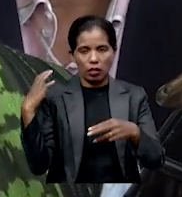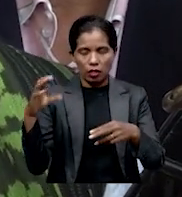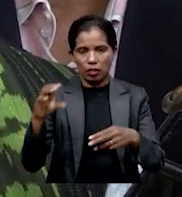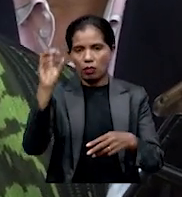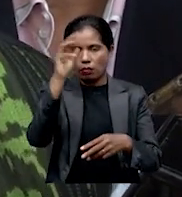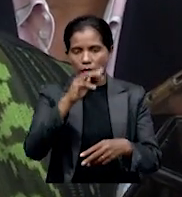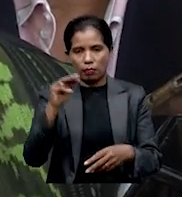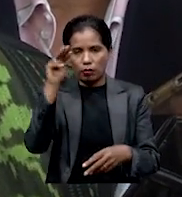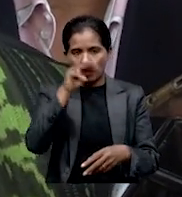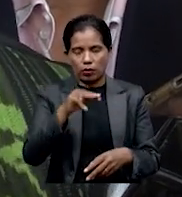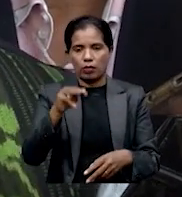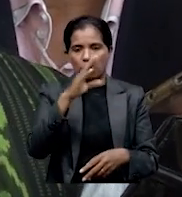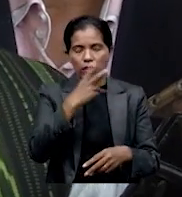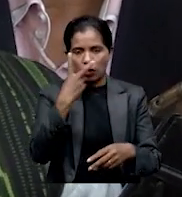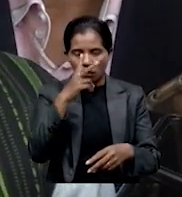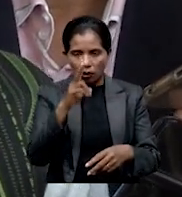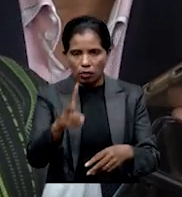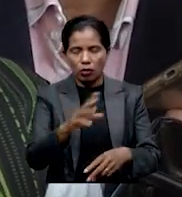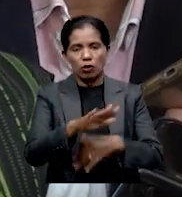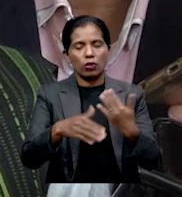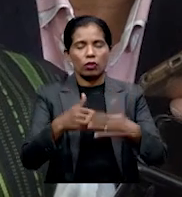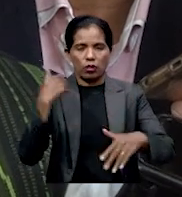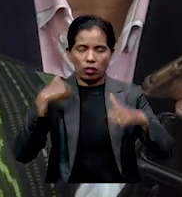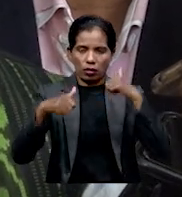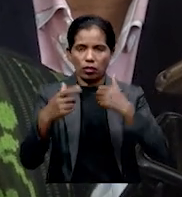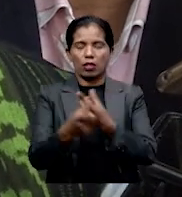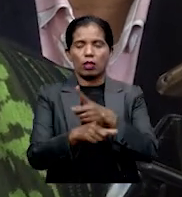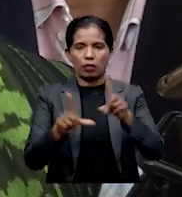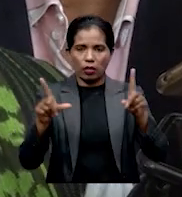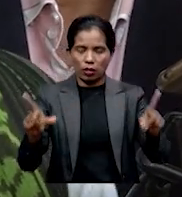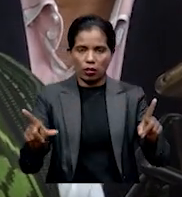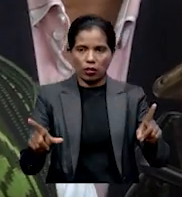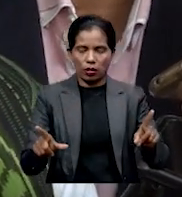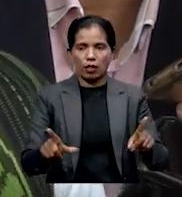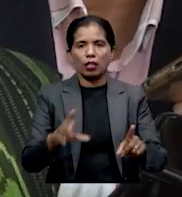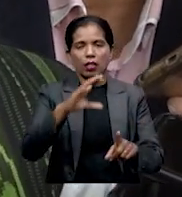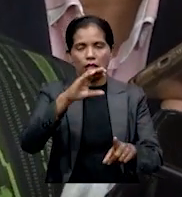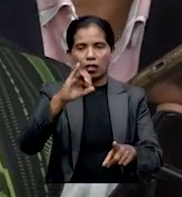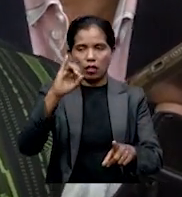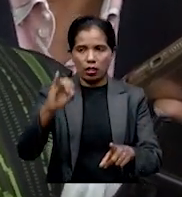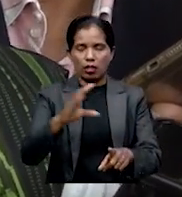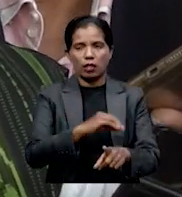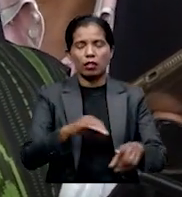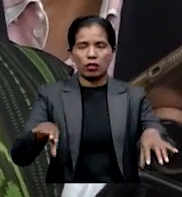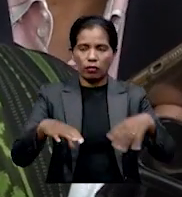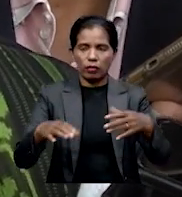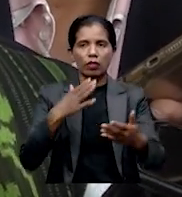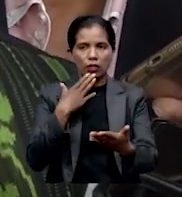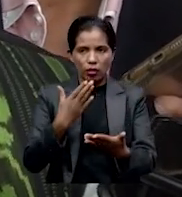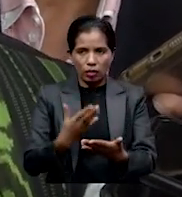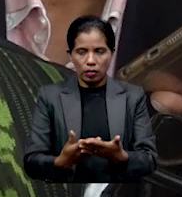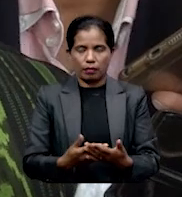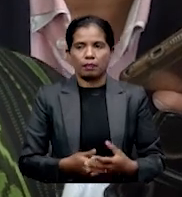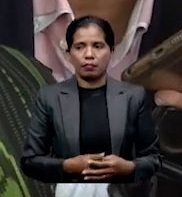monitora toda a atividade. Liberdade de imprensa, mas vê comportamento profissional.